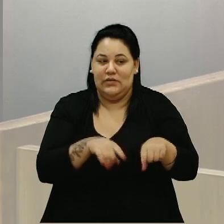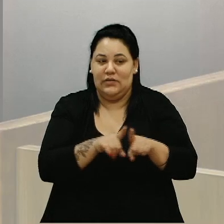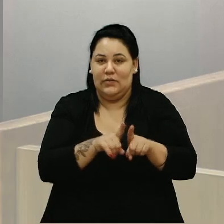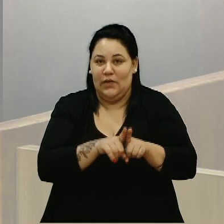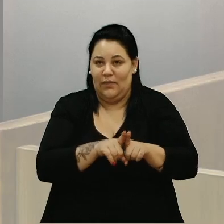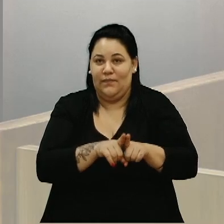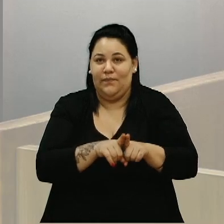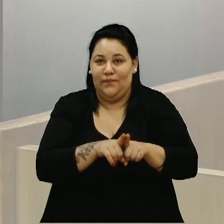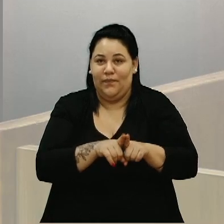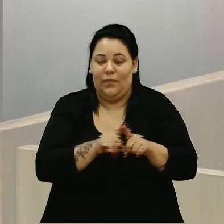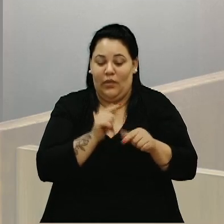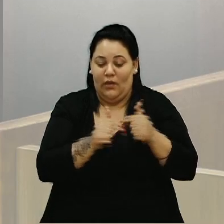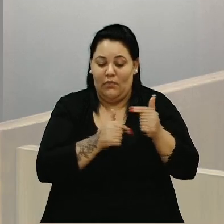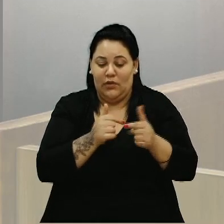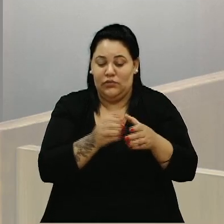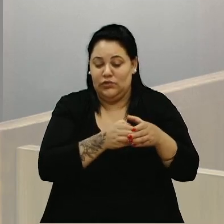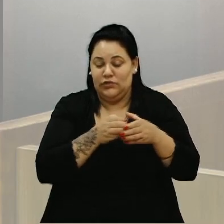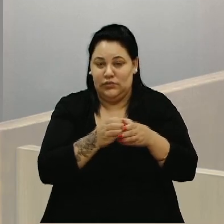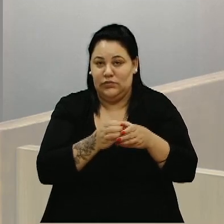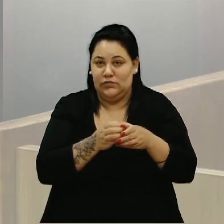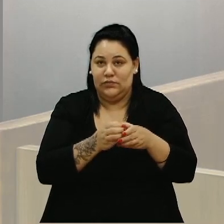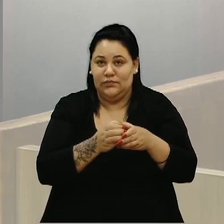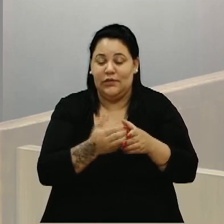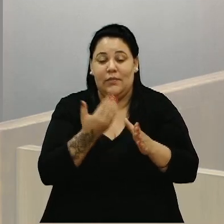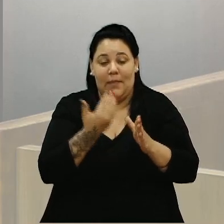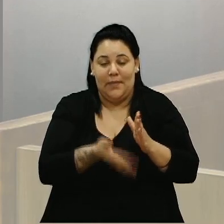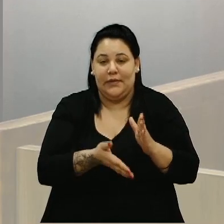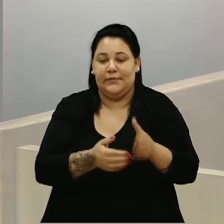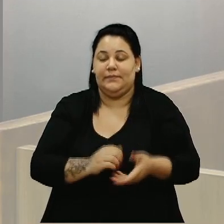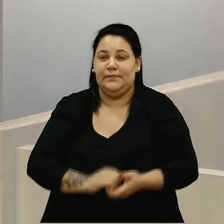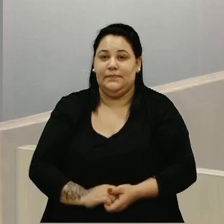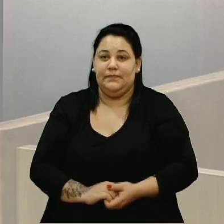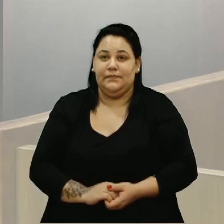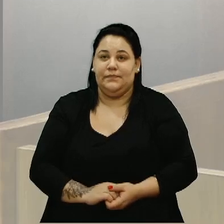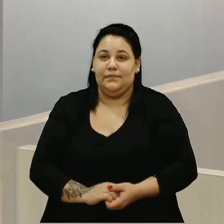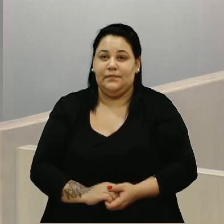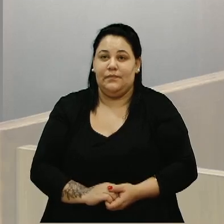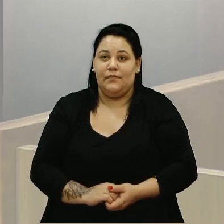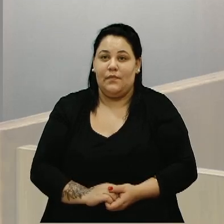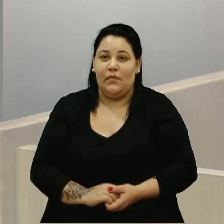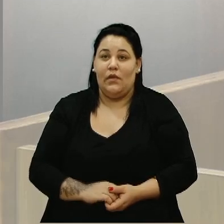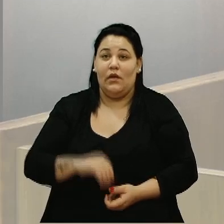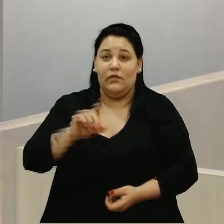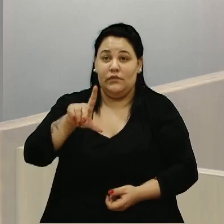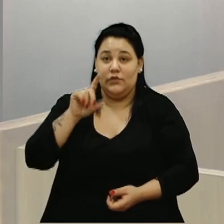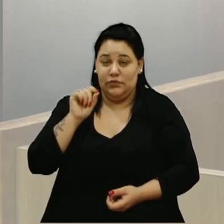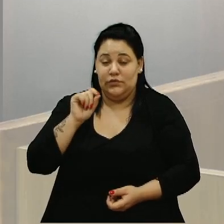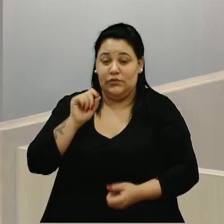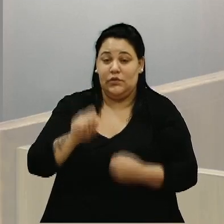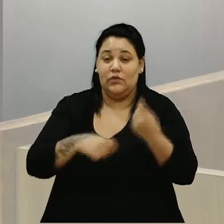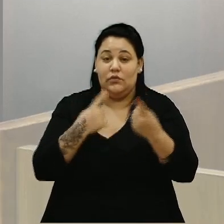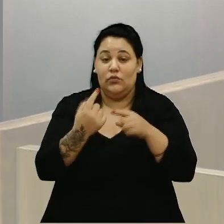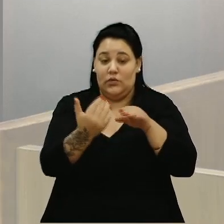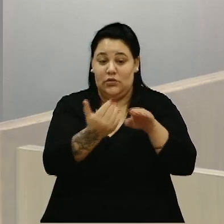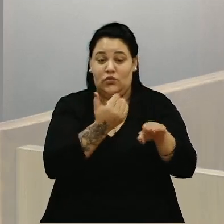trabalham no turismo, ia ser uma grande perca. E daí foi definido algumas vias